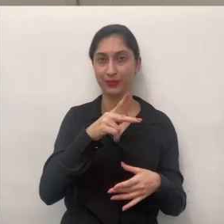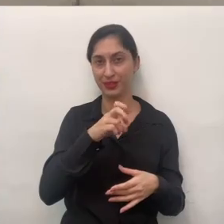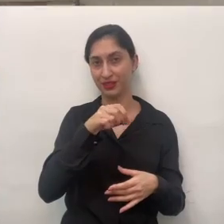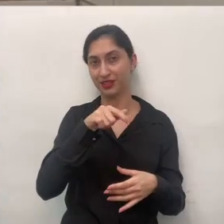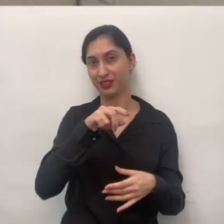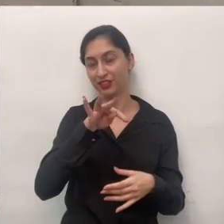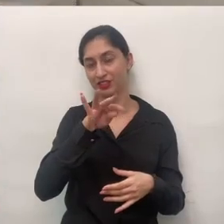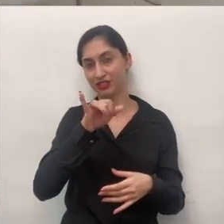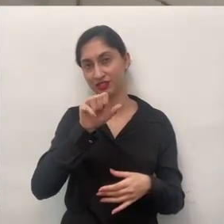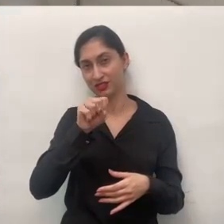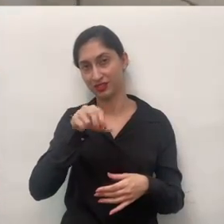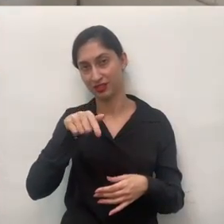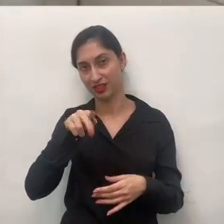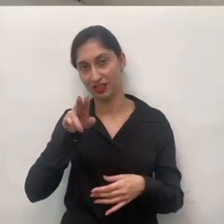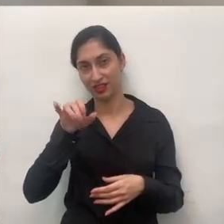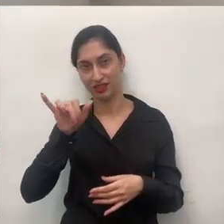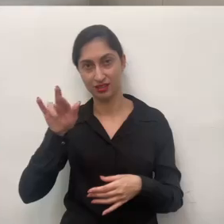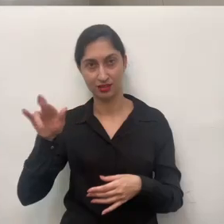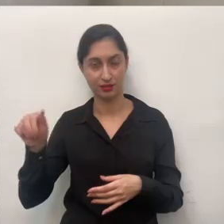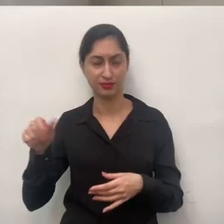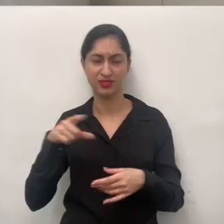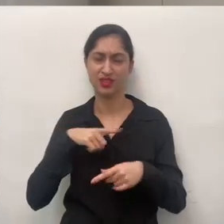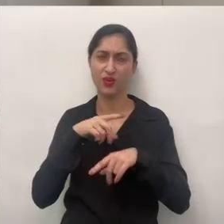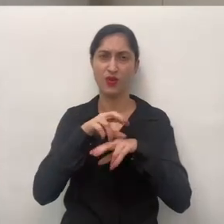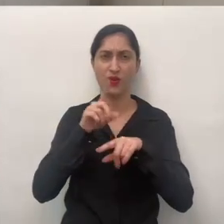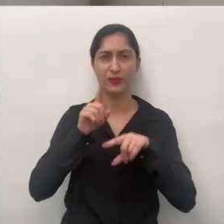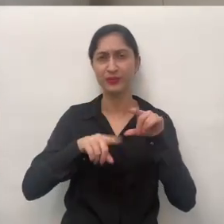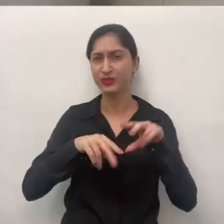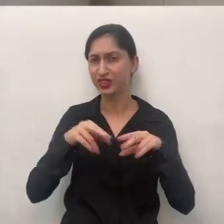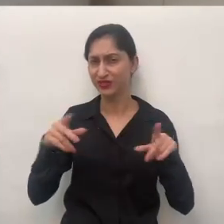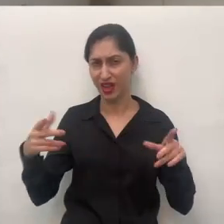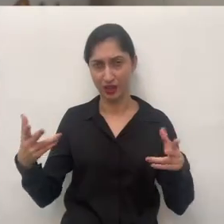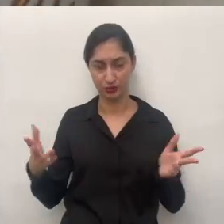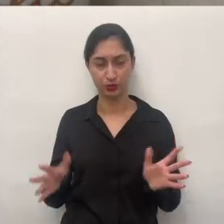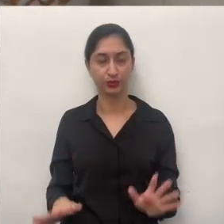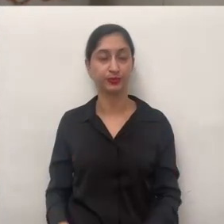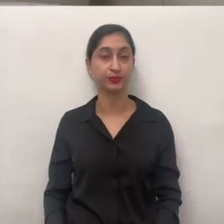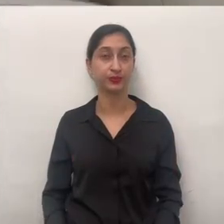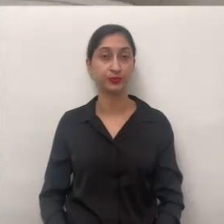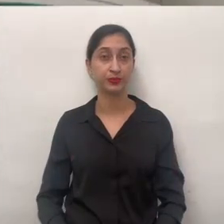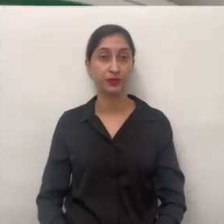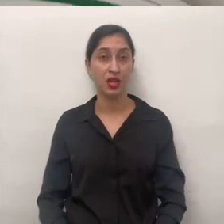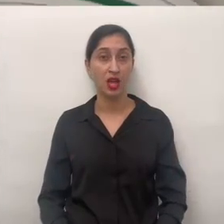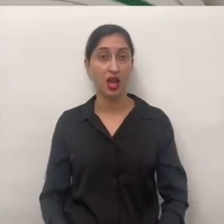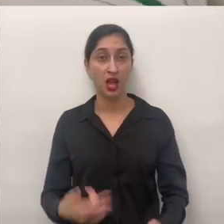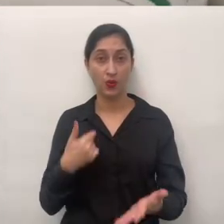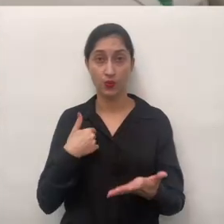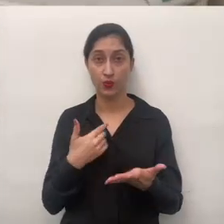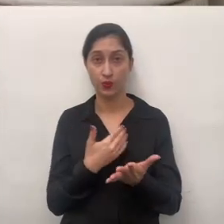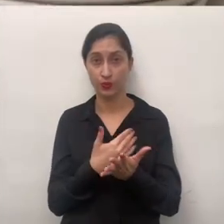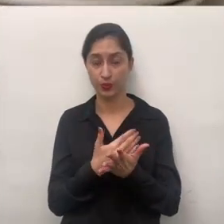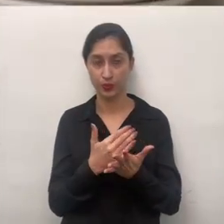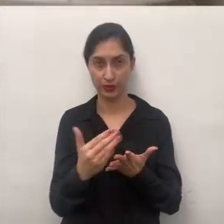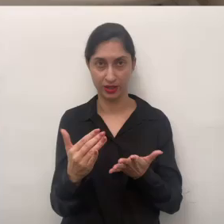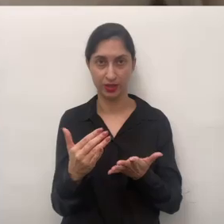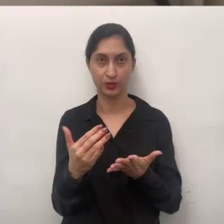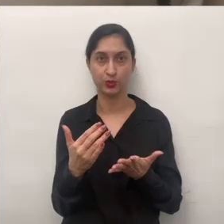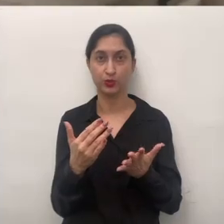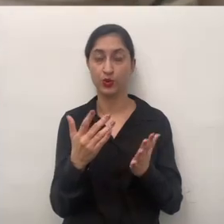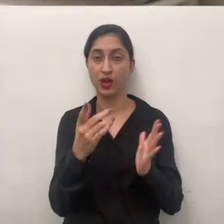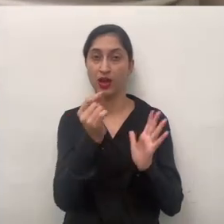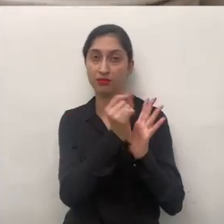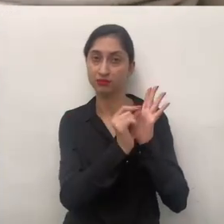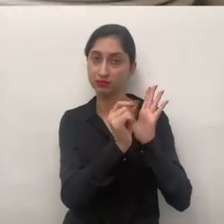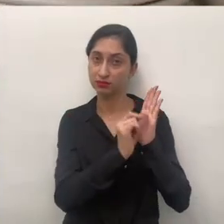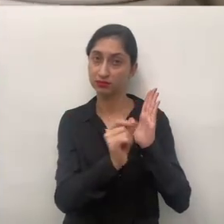petisqueiras. E uma série de objetos eu comecei a escrever com